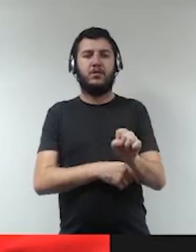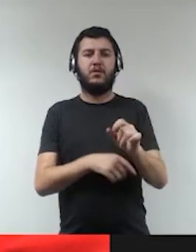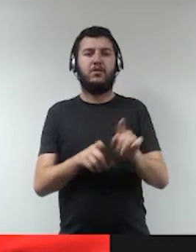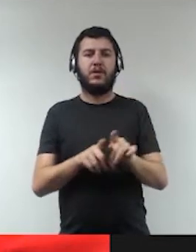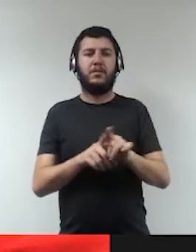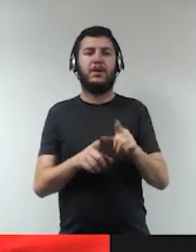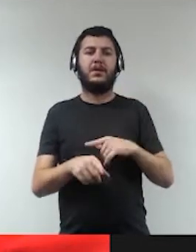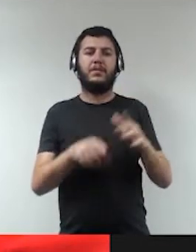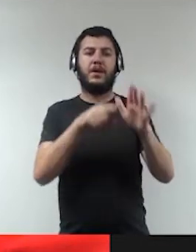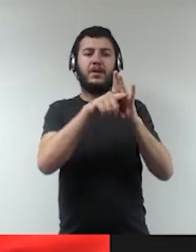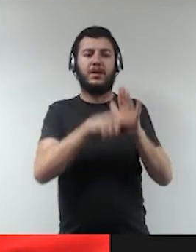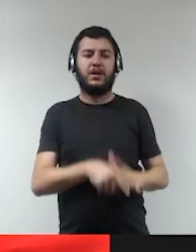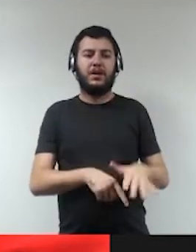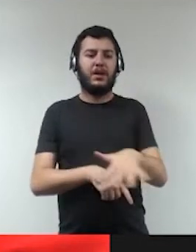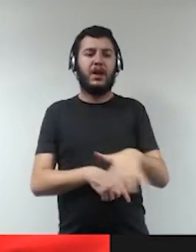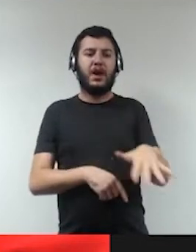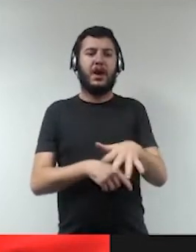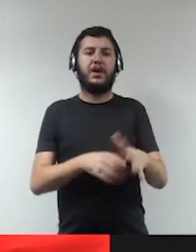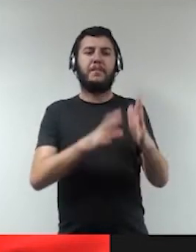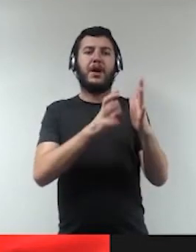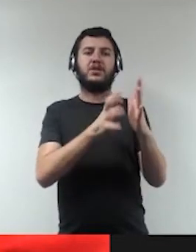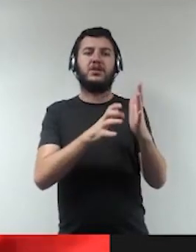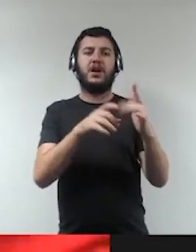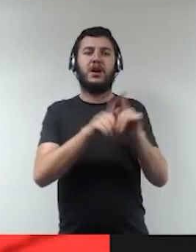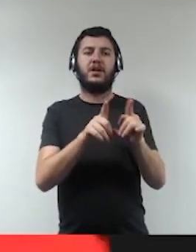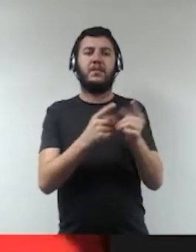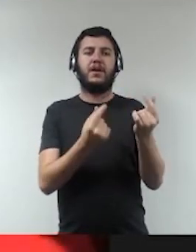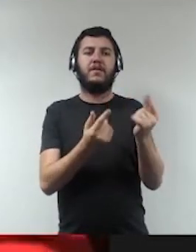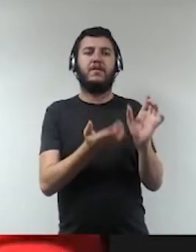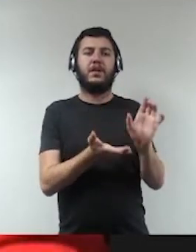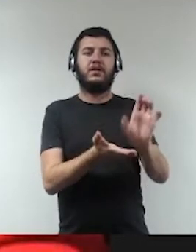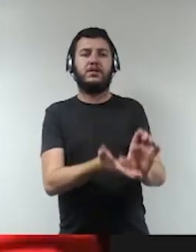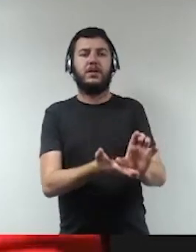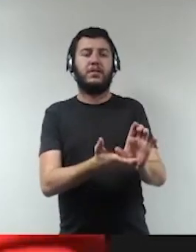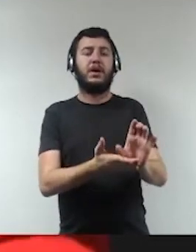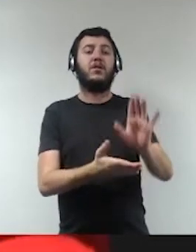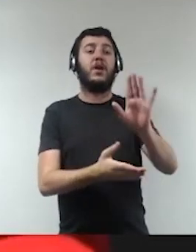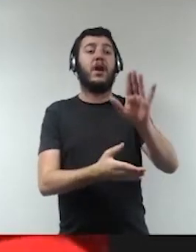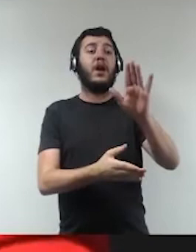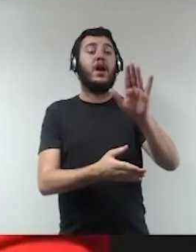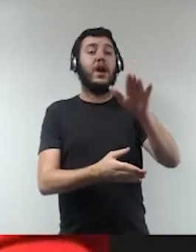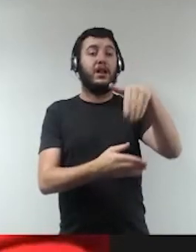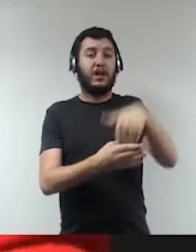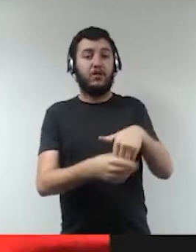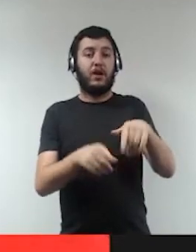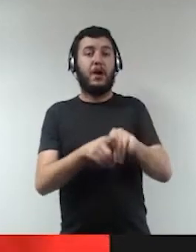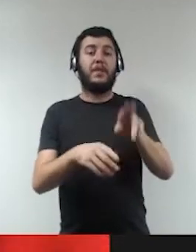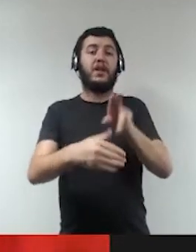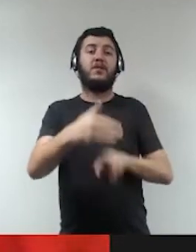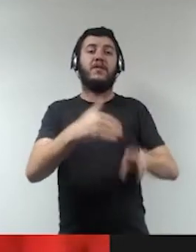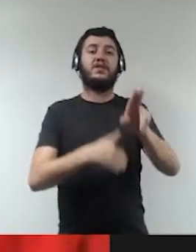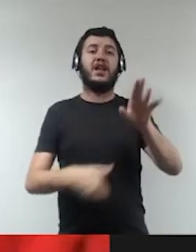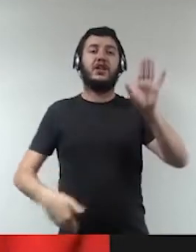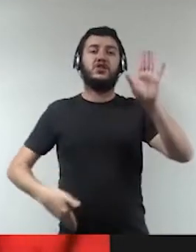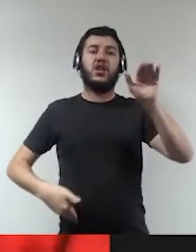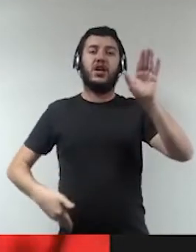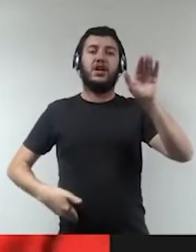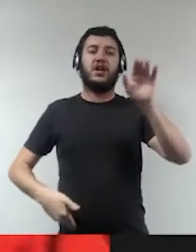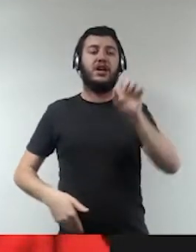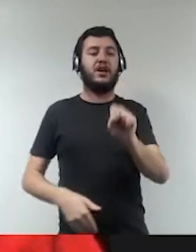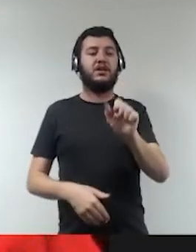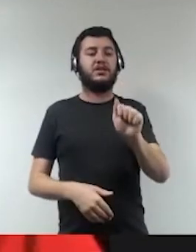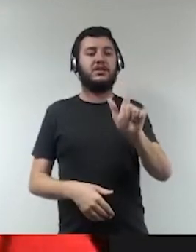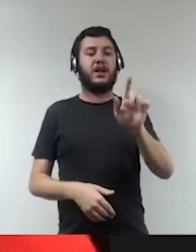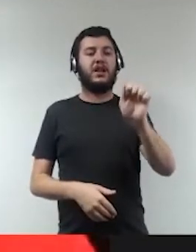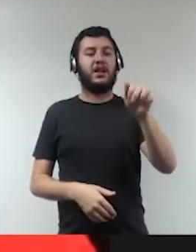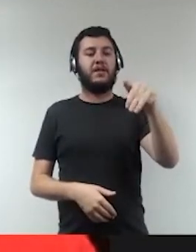Partidário e Financiamento Eleitoral pela Universidade de Salamanca. Sem maiores delongas, vamos escutar